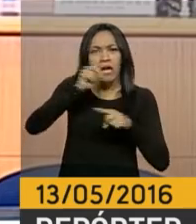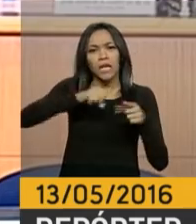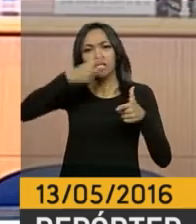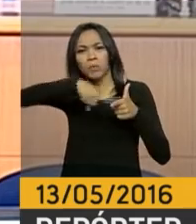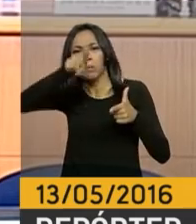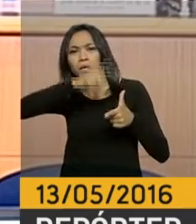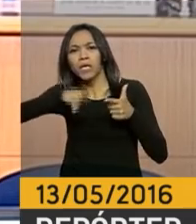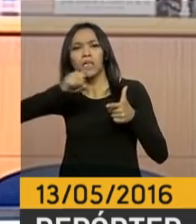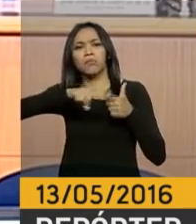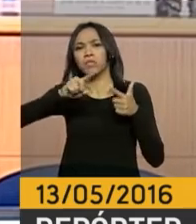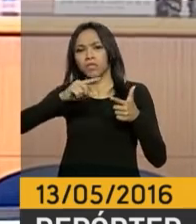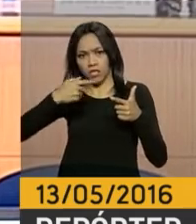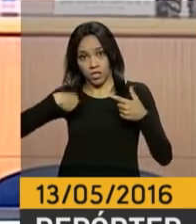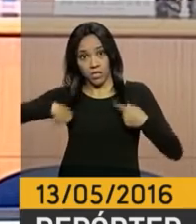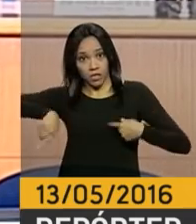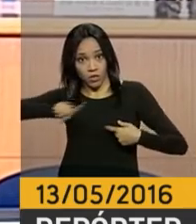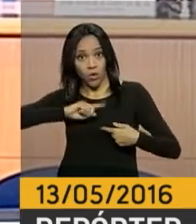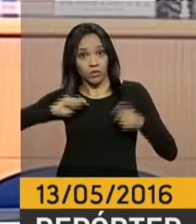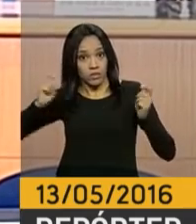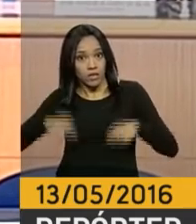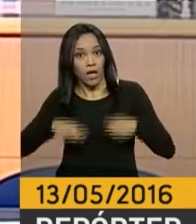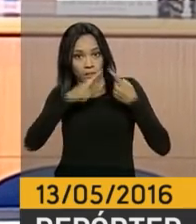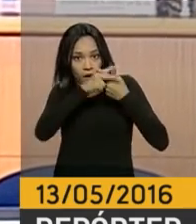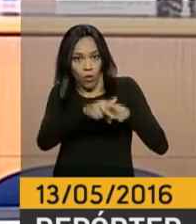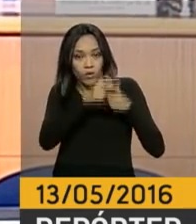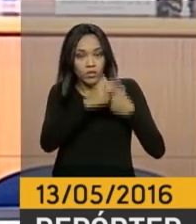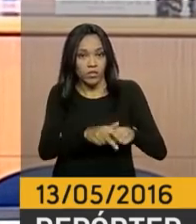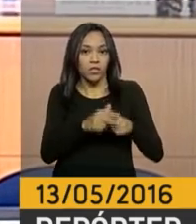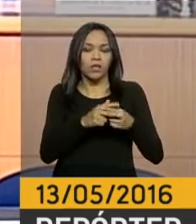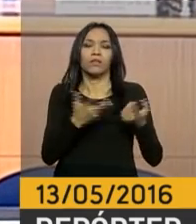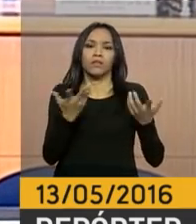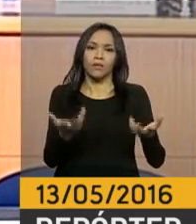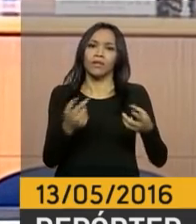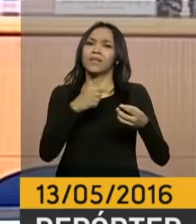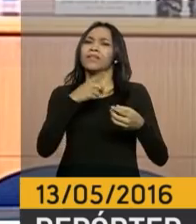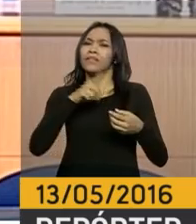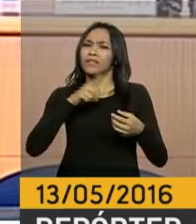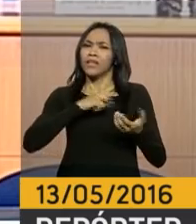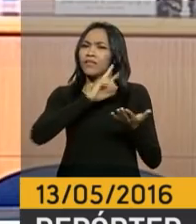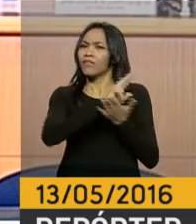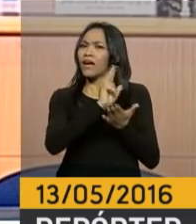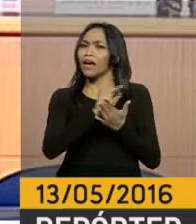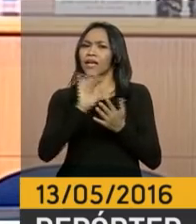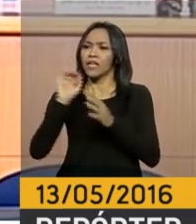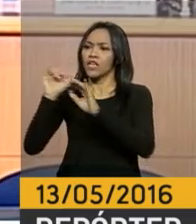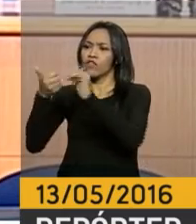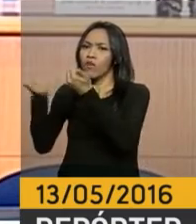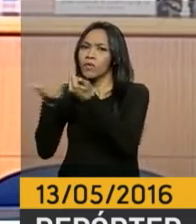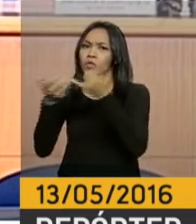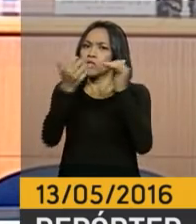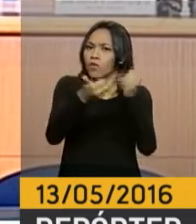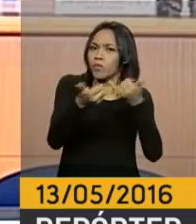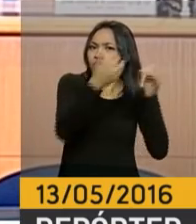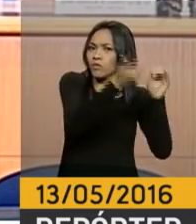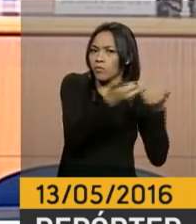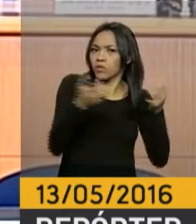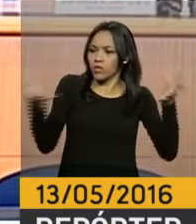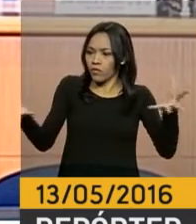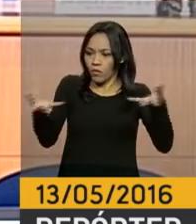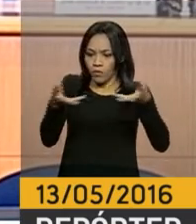corrigir o mais rápido Então já existe um enorme número de informações disponíveis que nós